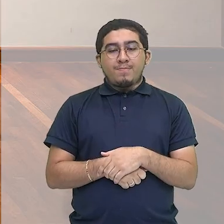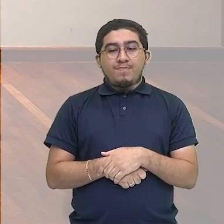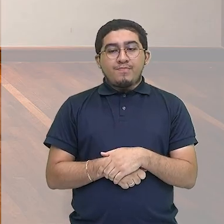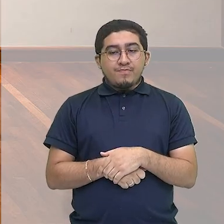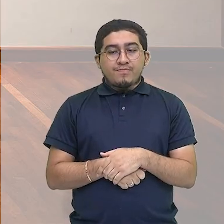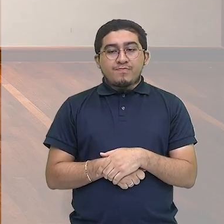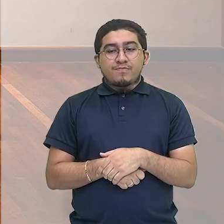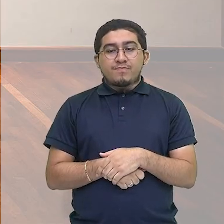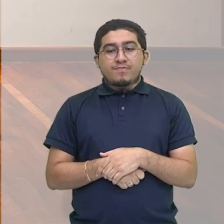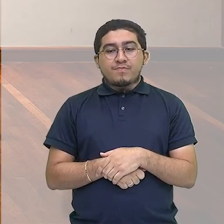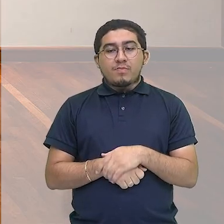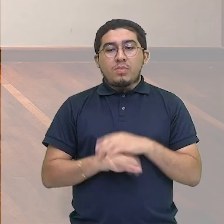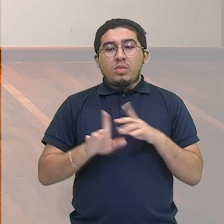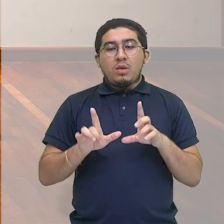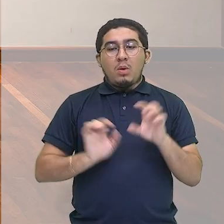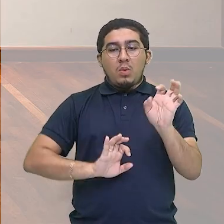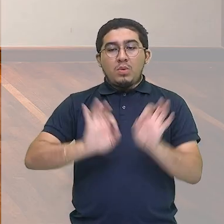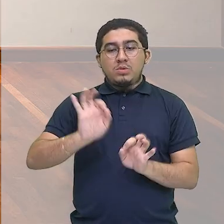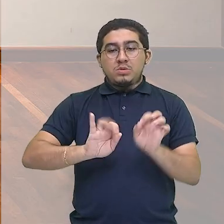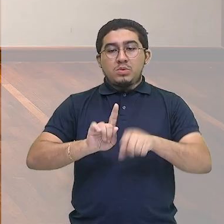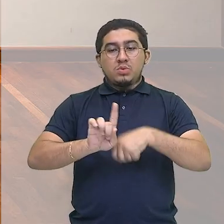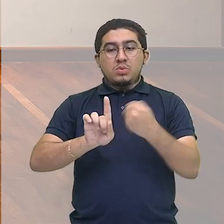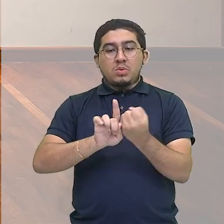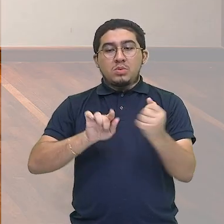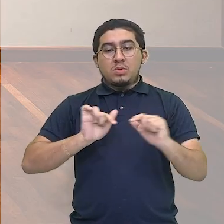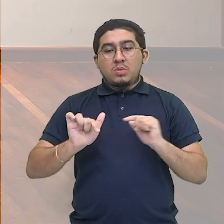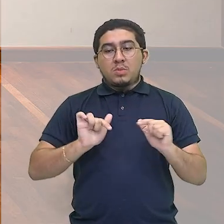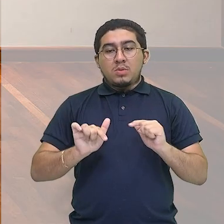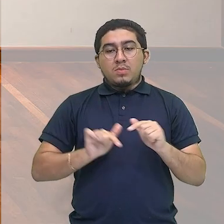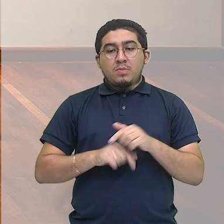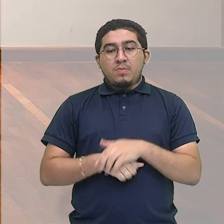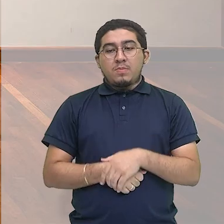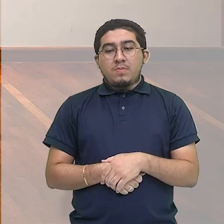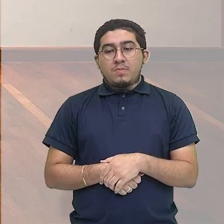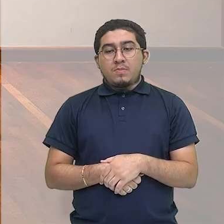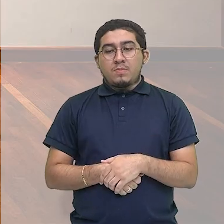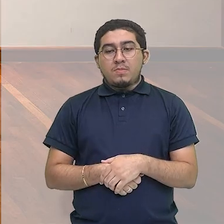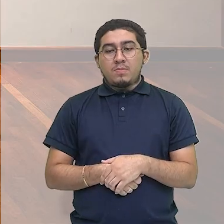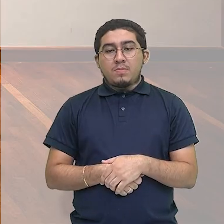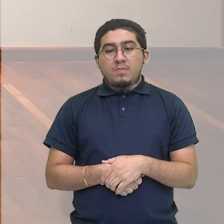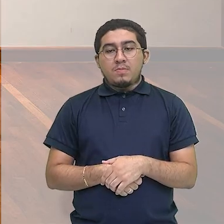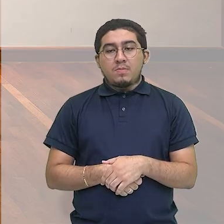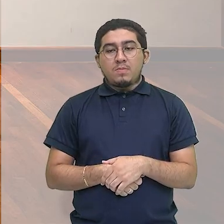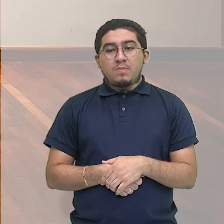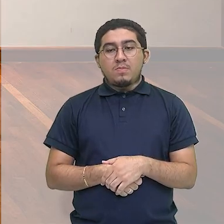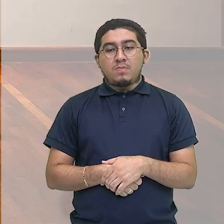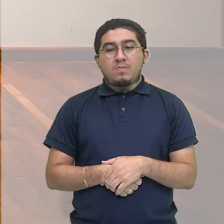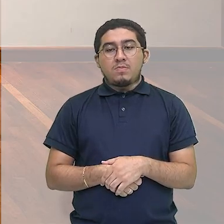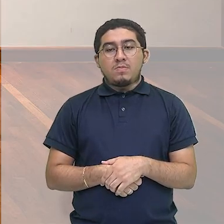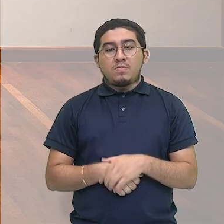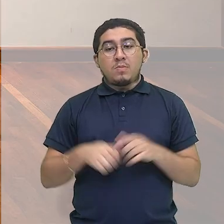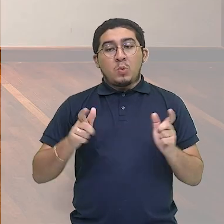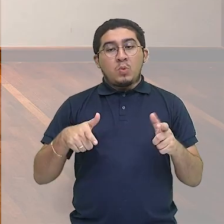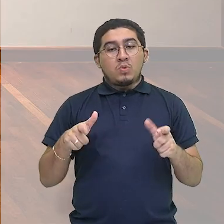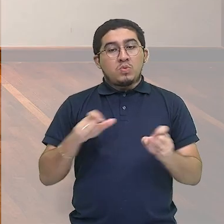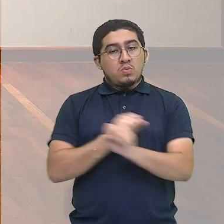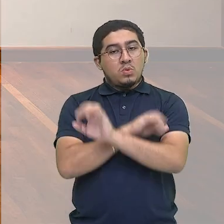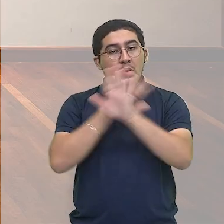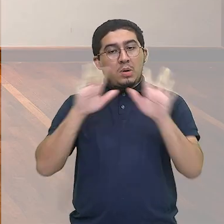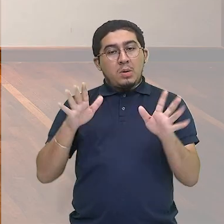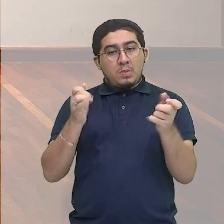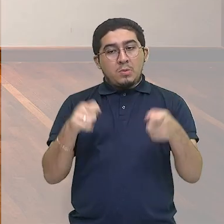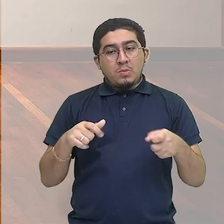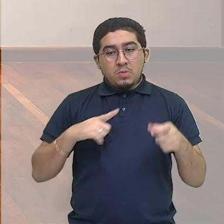chamado, a divisão social do trabalho, né? Onde a divisão social está mais explícita,